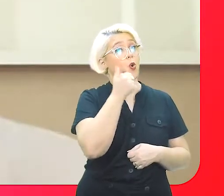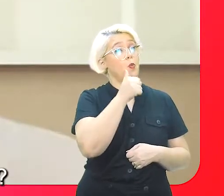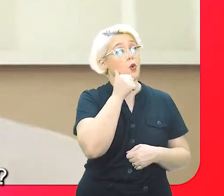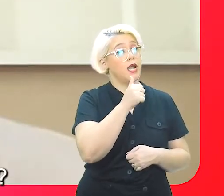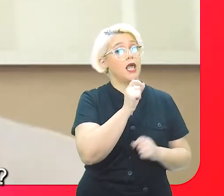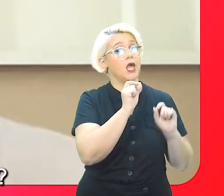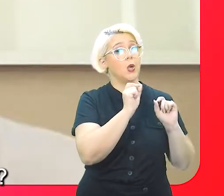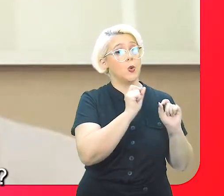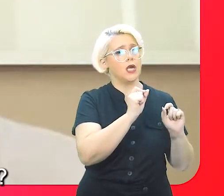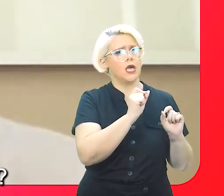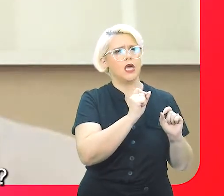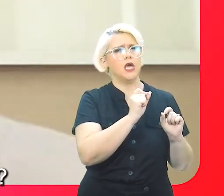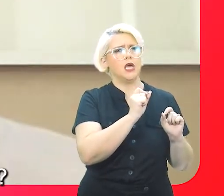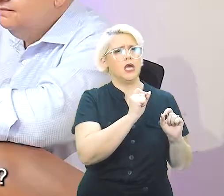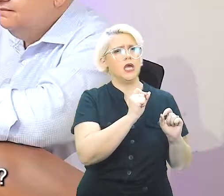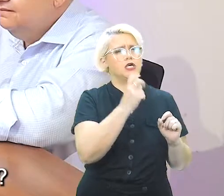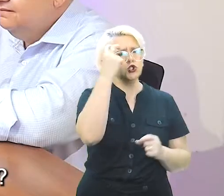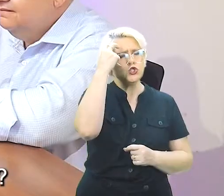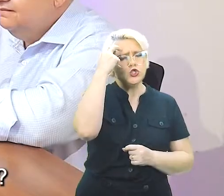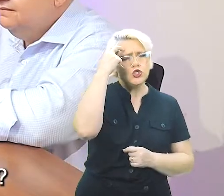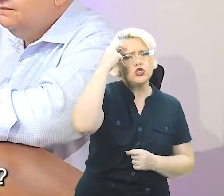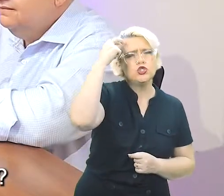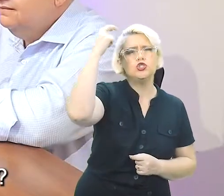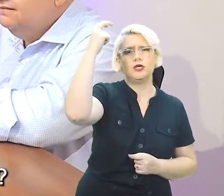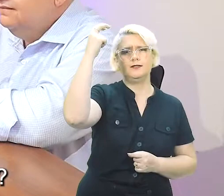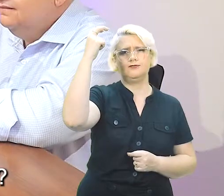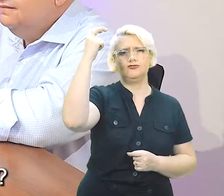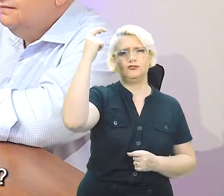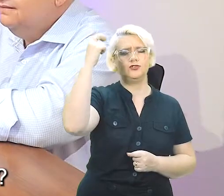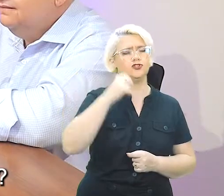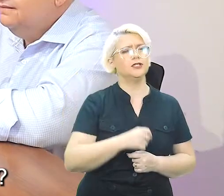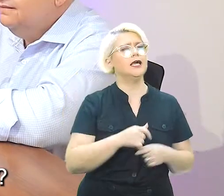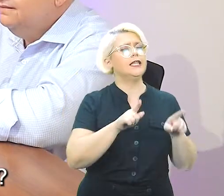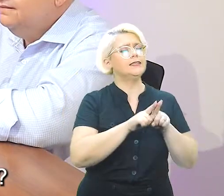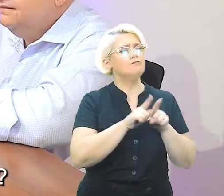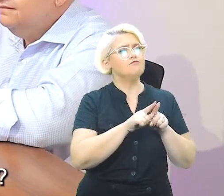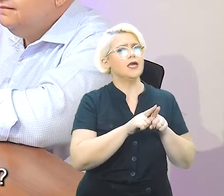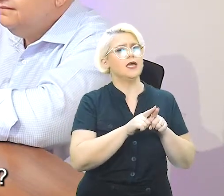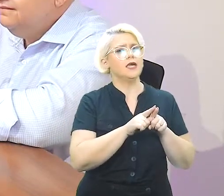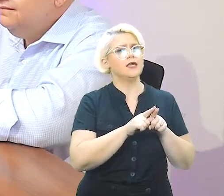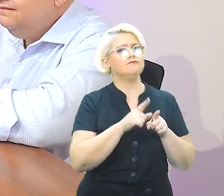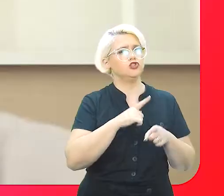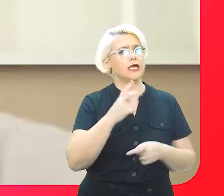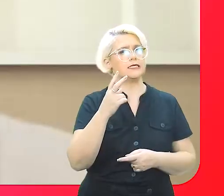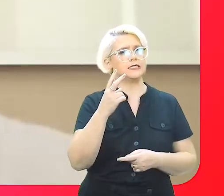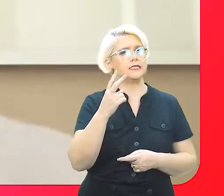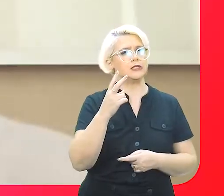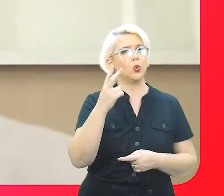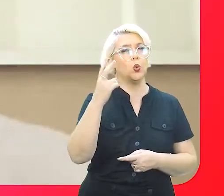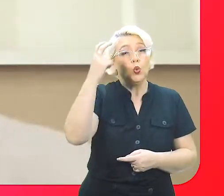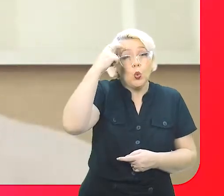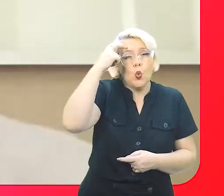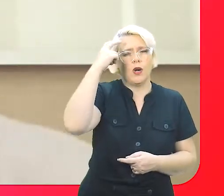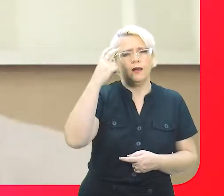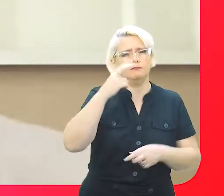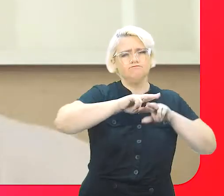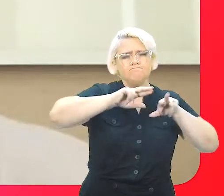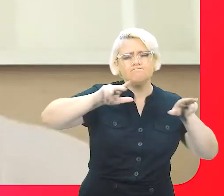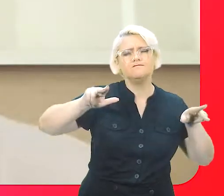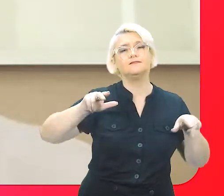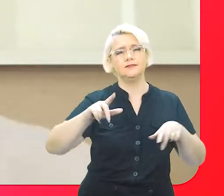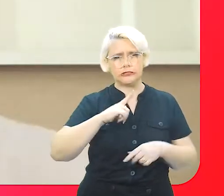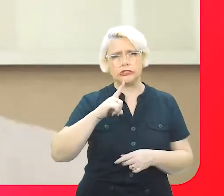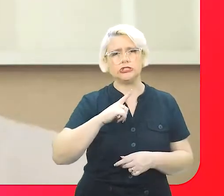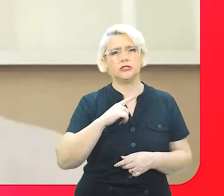mulher extremamente inteligente e muito culta, né? E